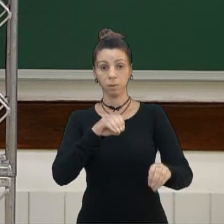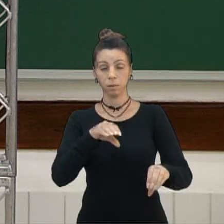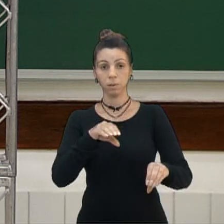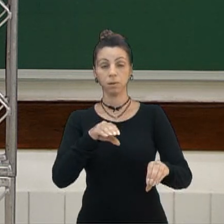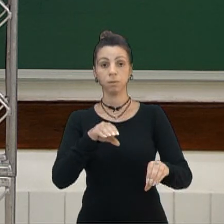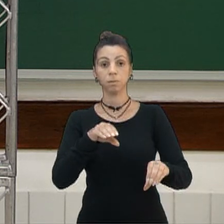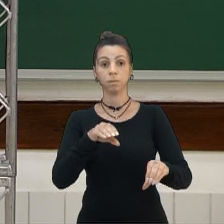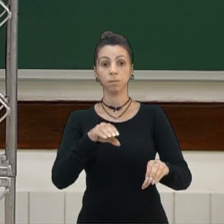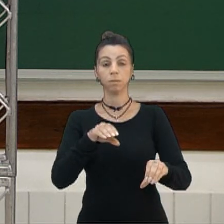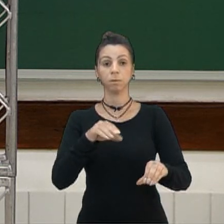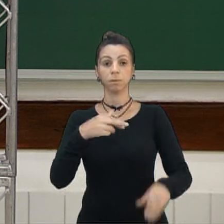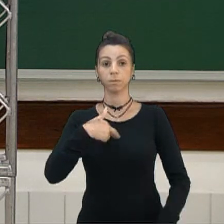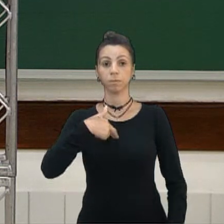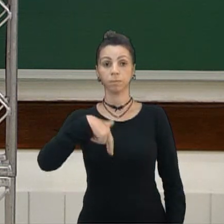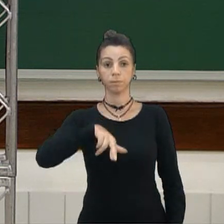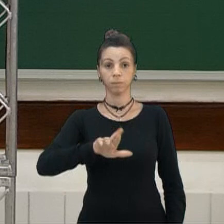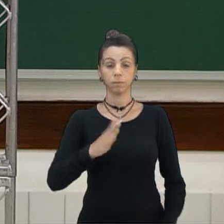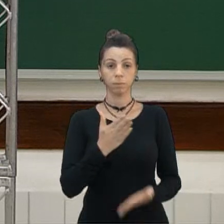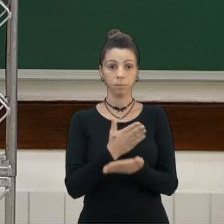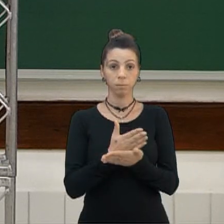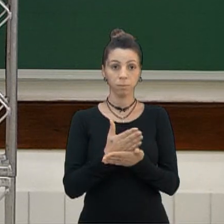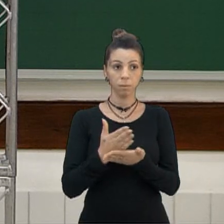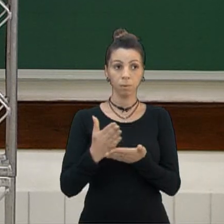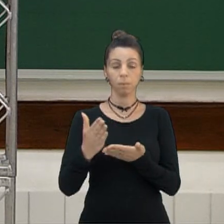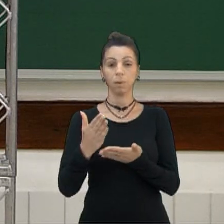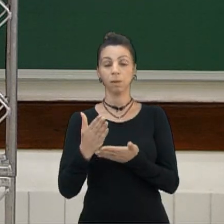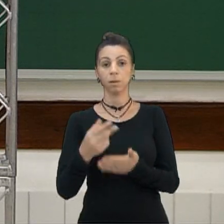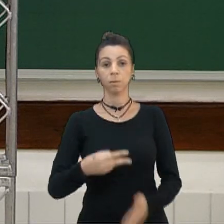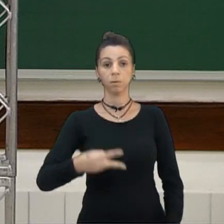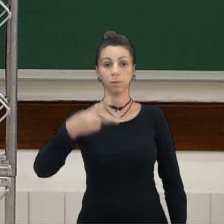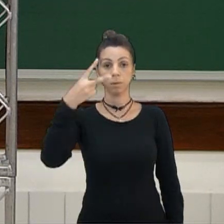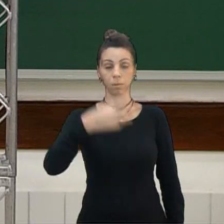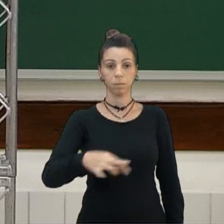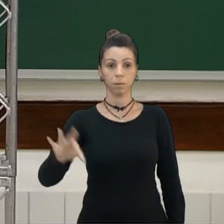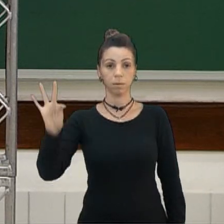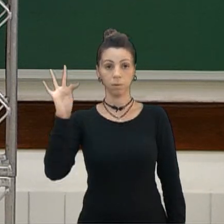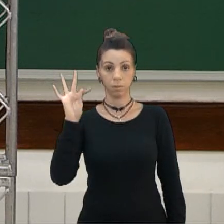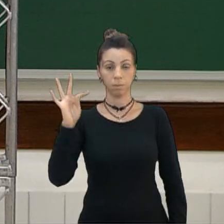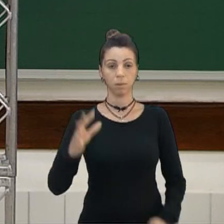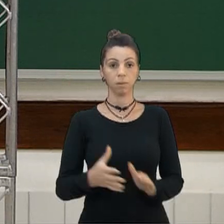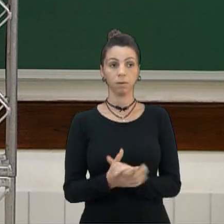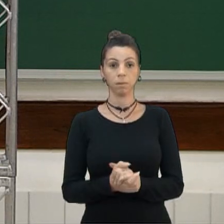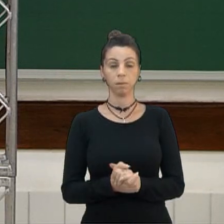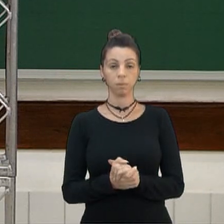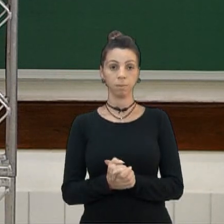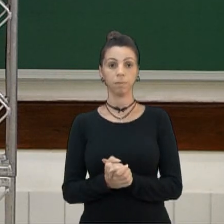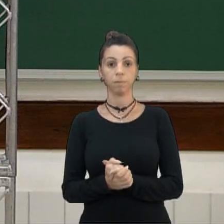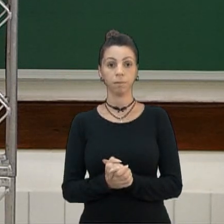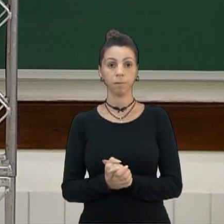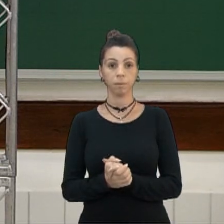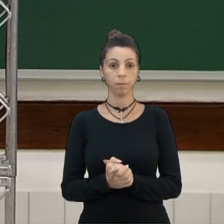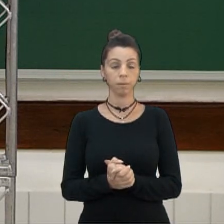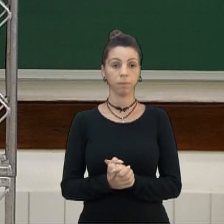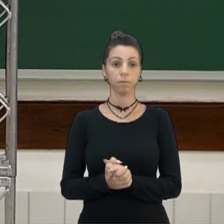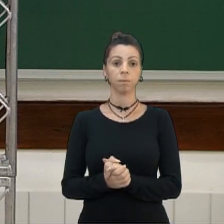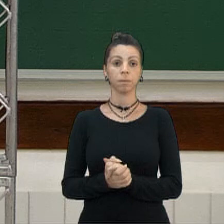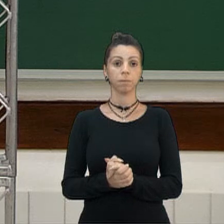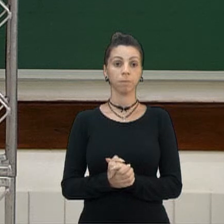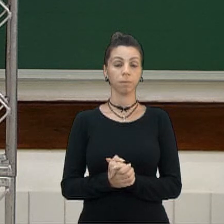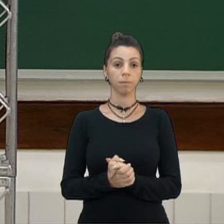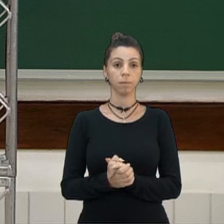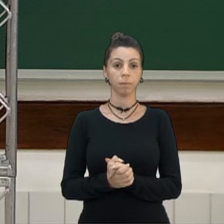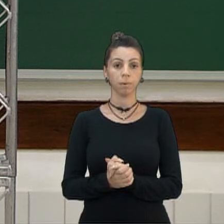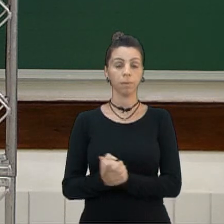E começando o segundo trimestre. Só para lembrar, estudantes,